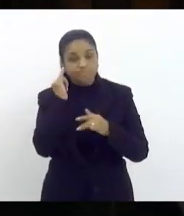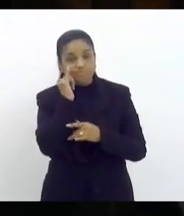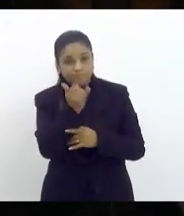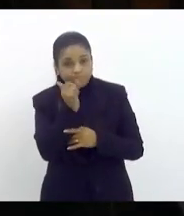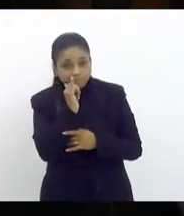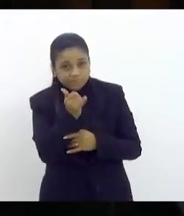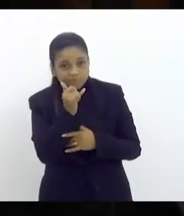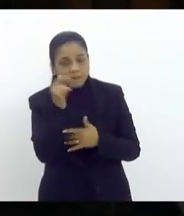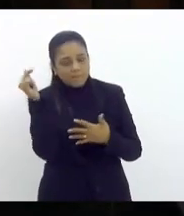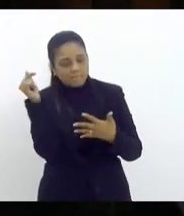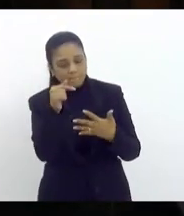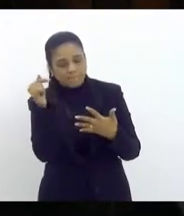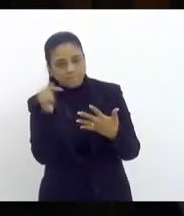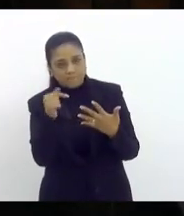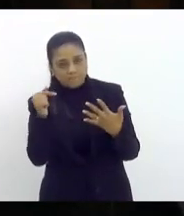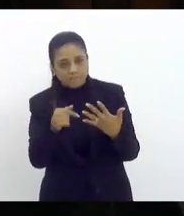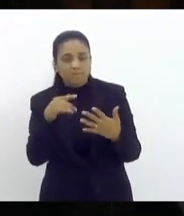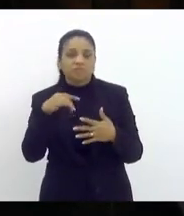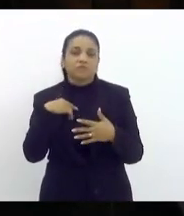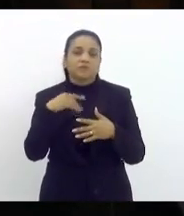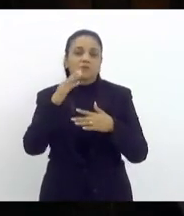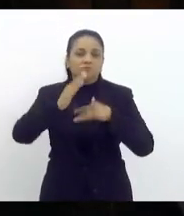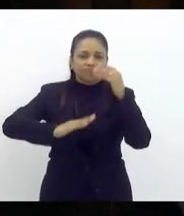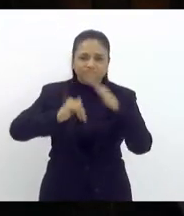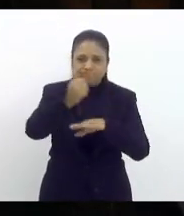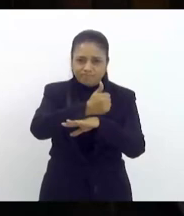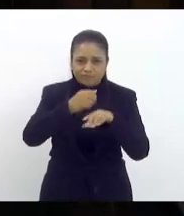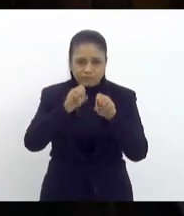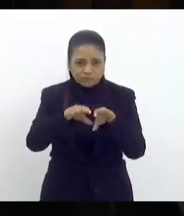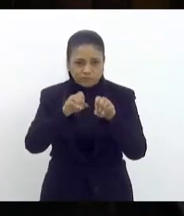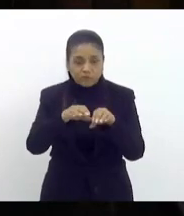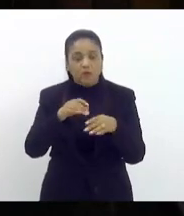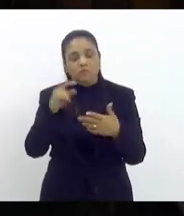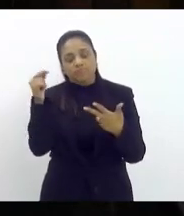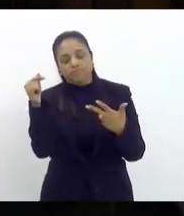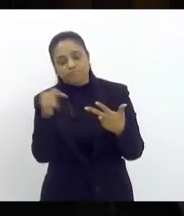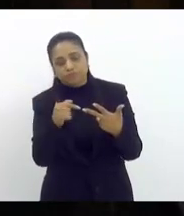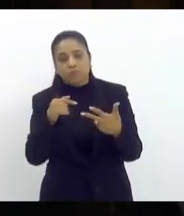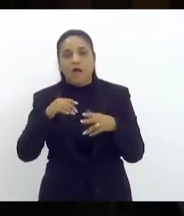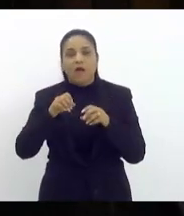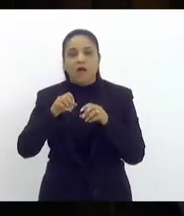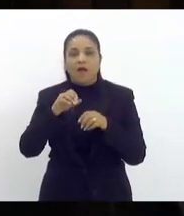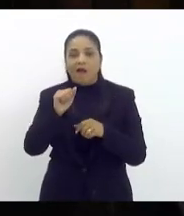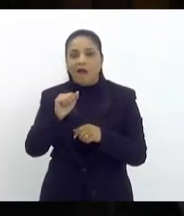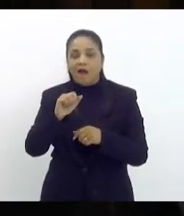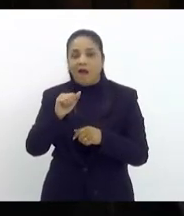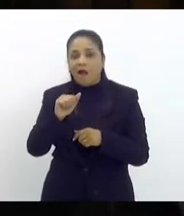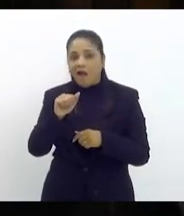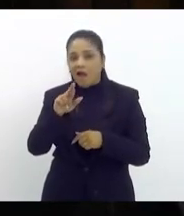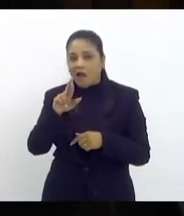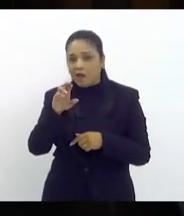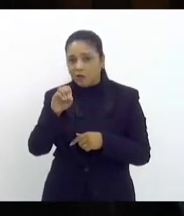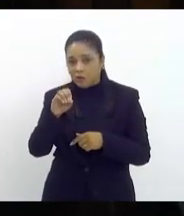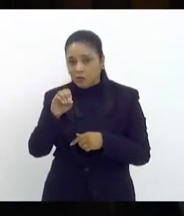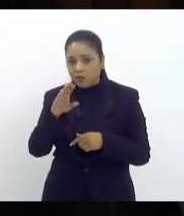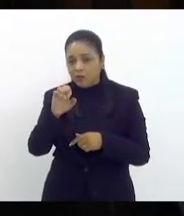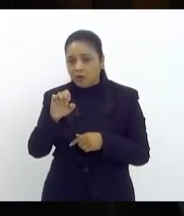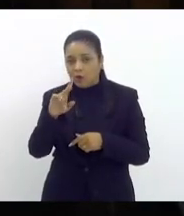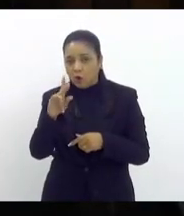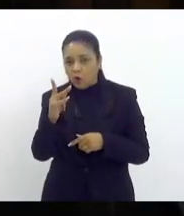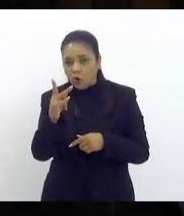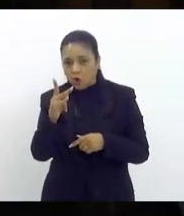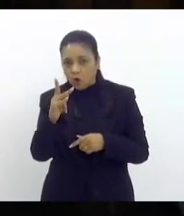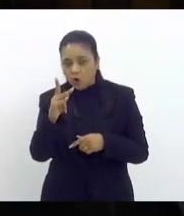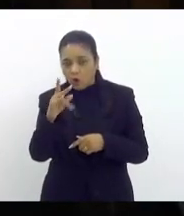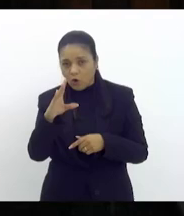desrespeito aos profissionais de educação como desrespeito à agroecologia como a sinalização de que pode estar vindo aí um desmonte